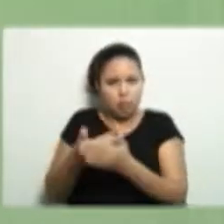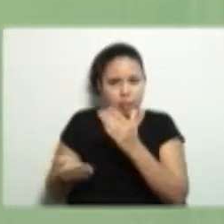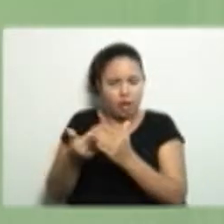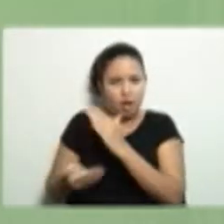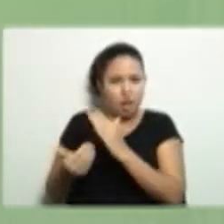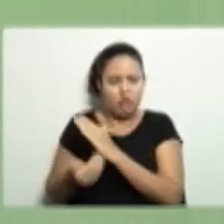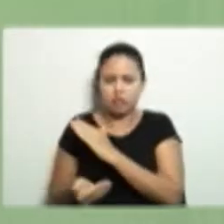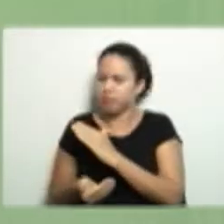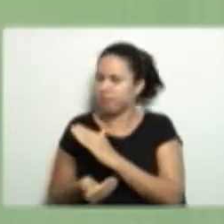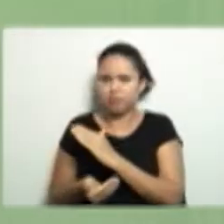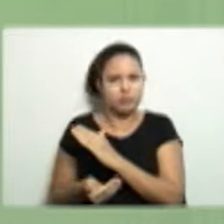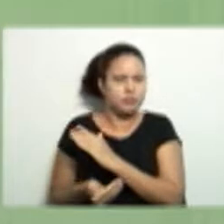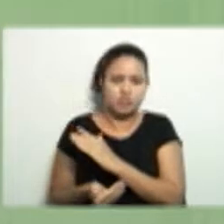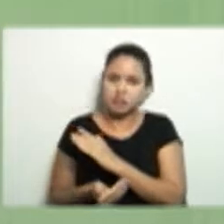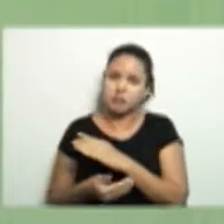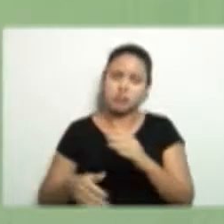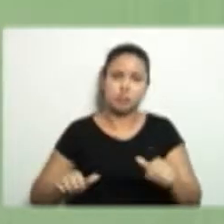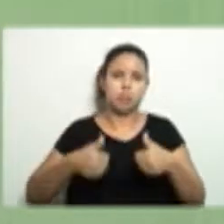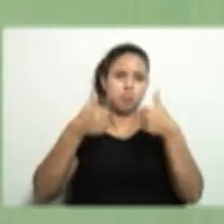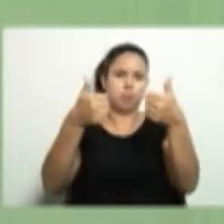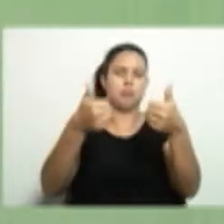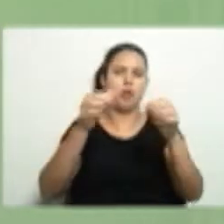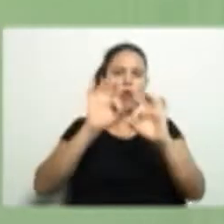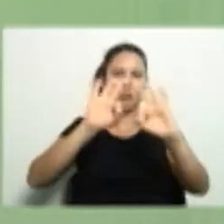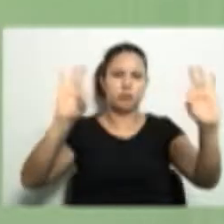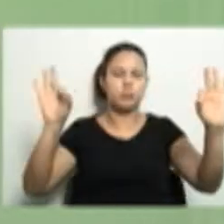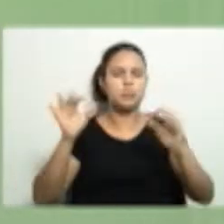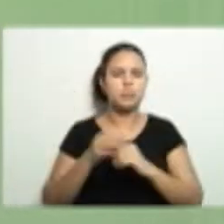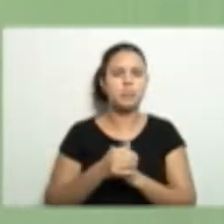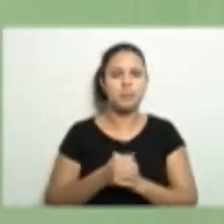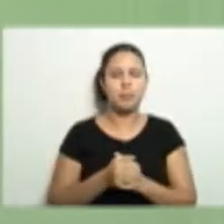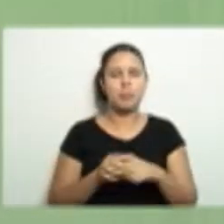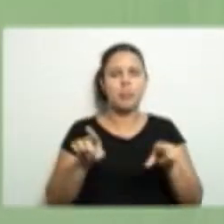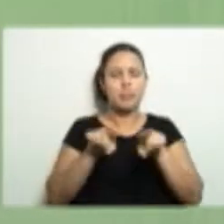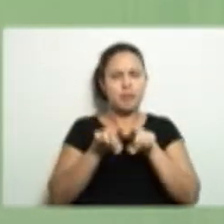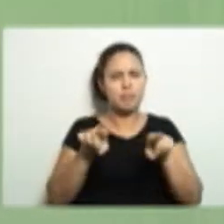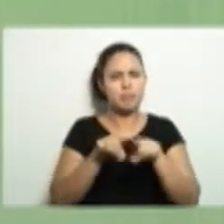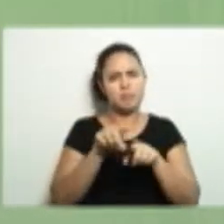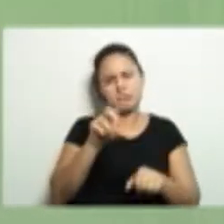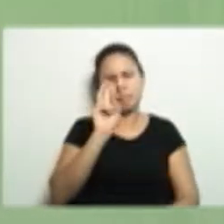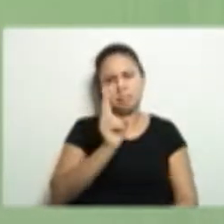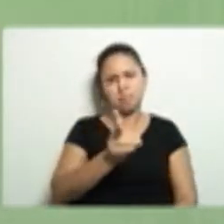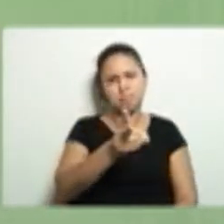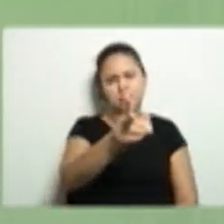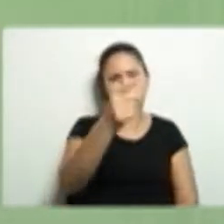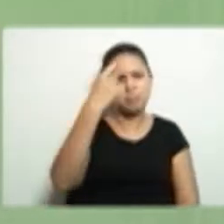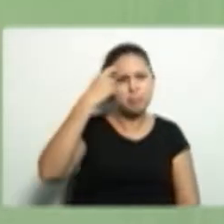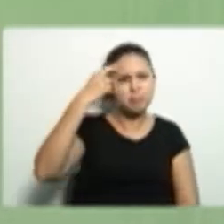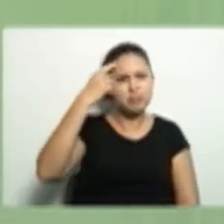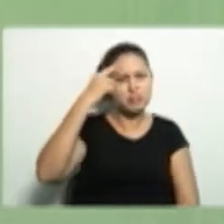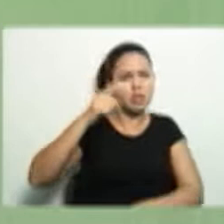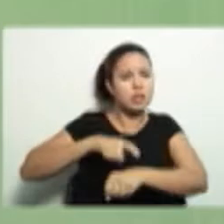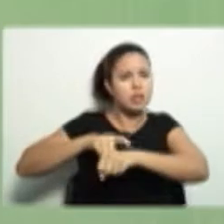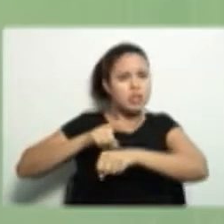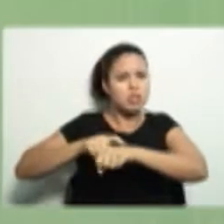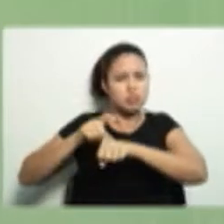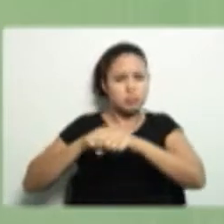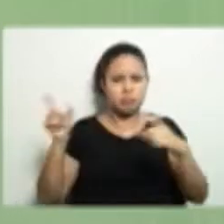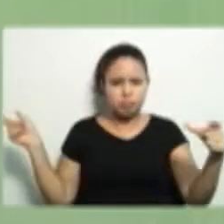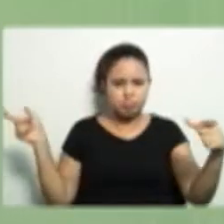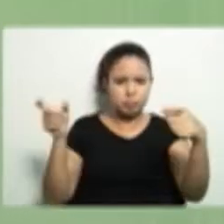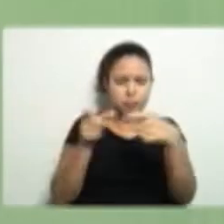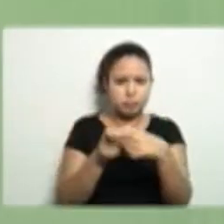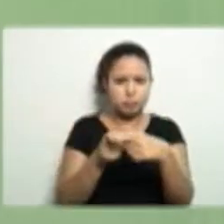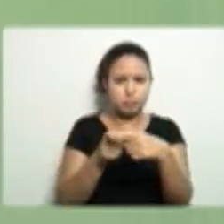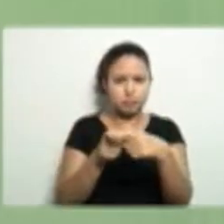feito. A qualidade na produção, porque você vai sempre otimizar, fazer da melhor maneira possível o seu